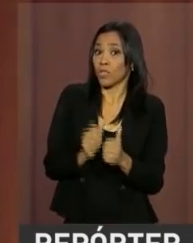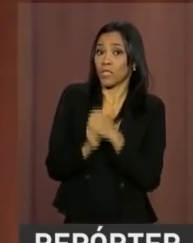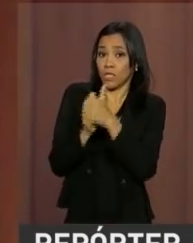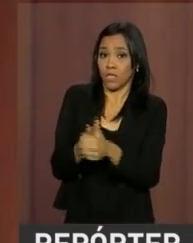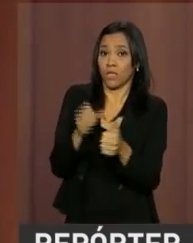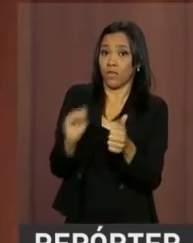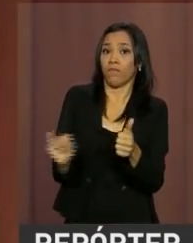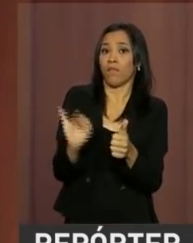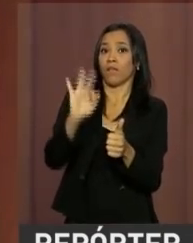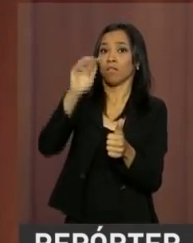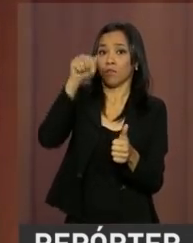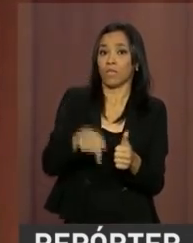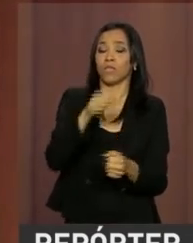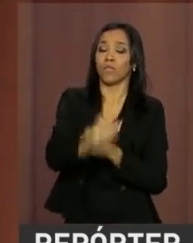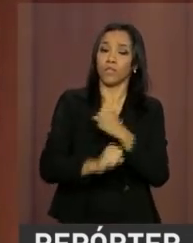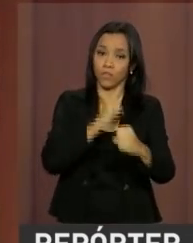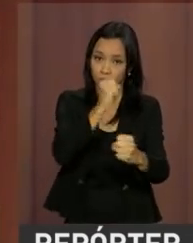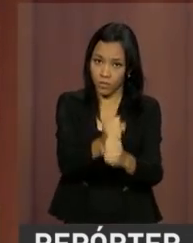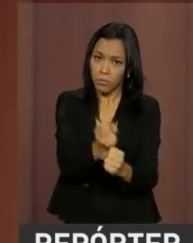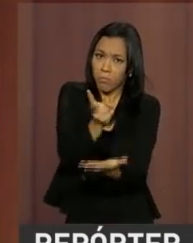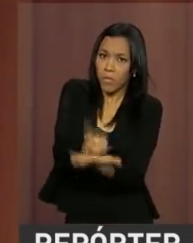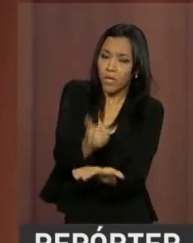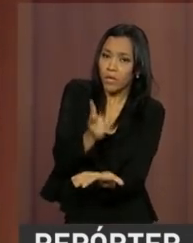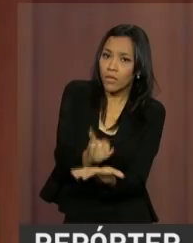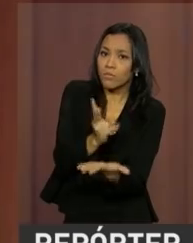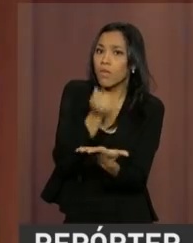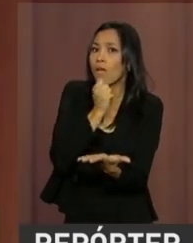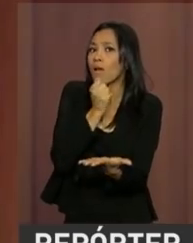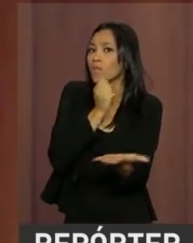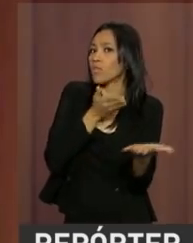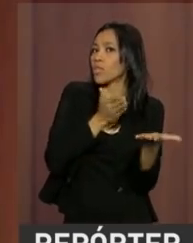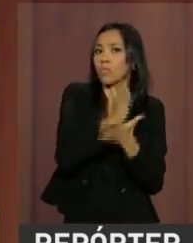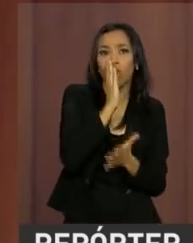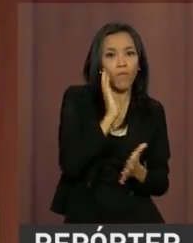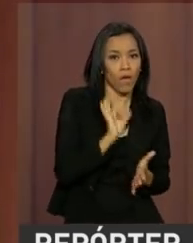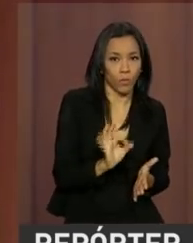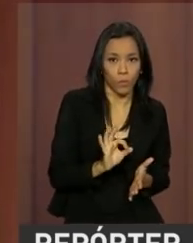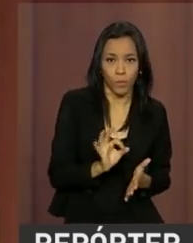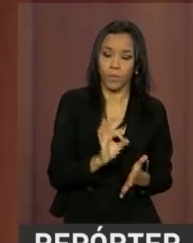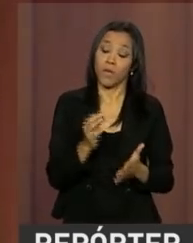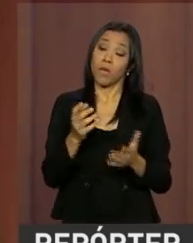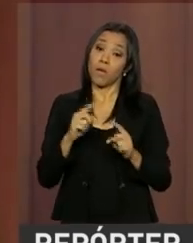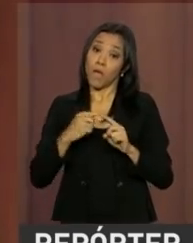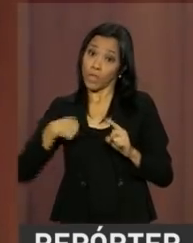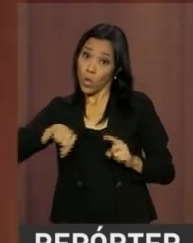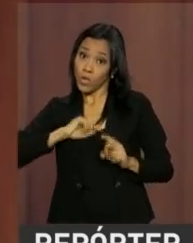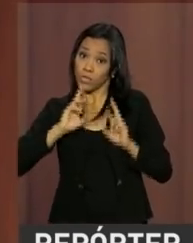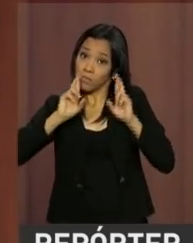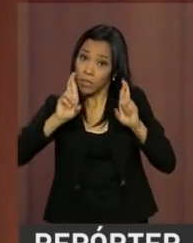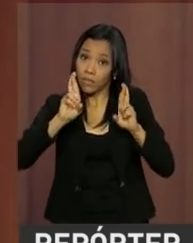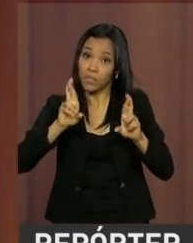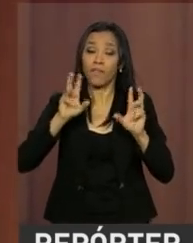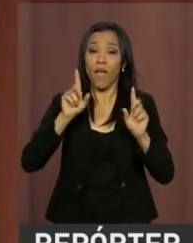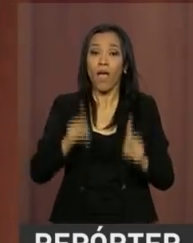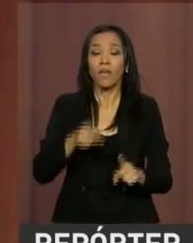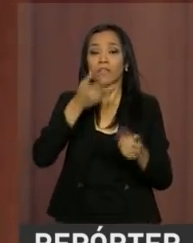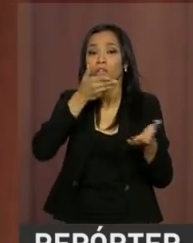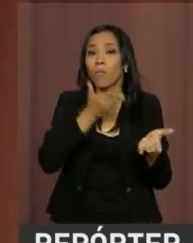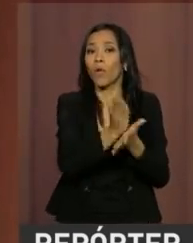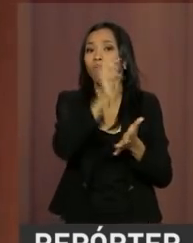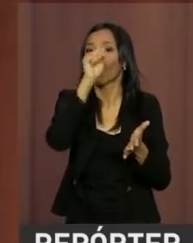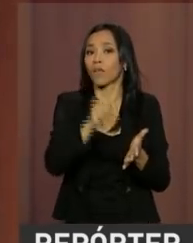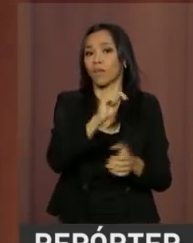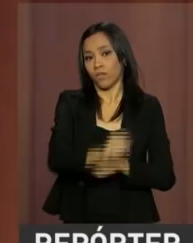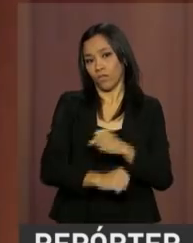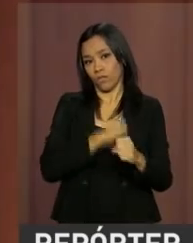ano, mesmo que ainda não tenha sido aprovada a PEC. Apesar que a nossa expectativa é que seja aprovada este